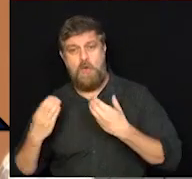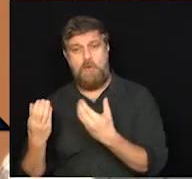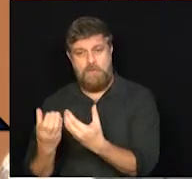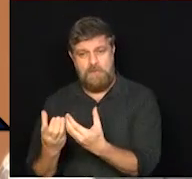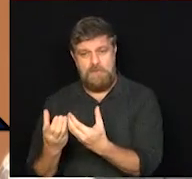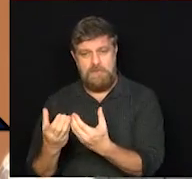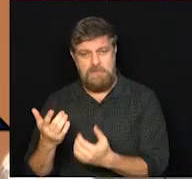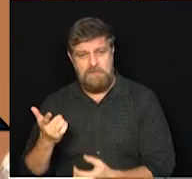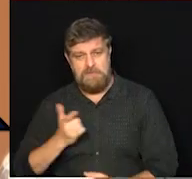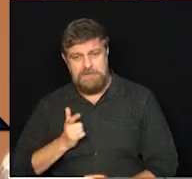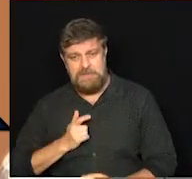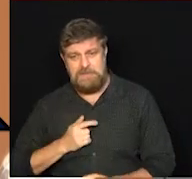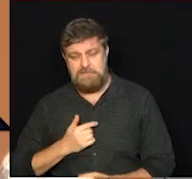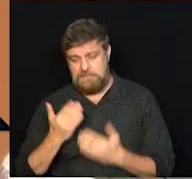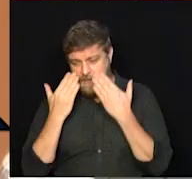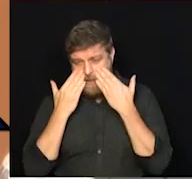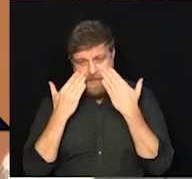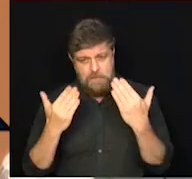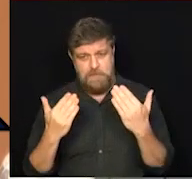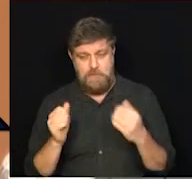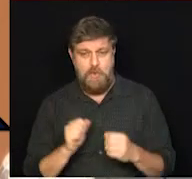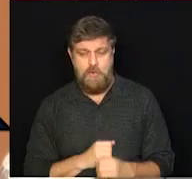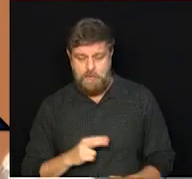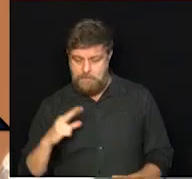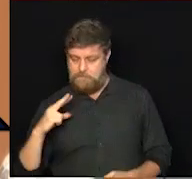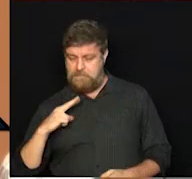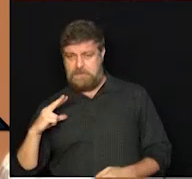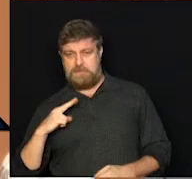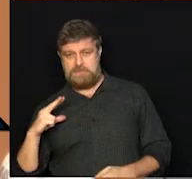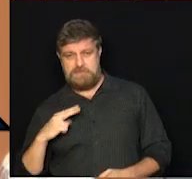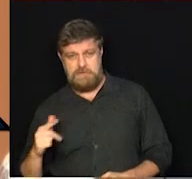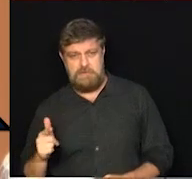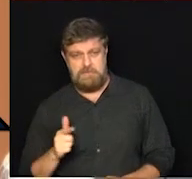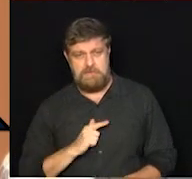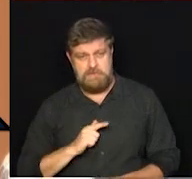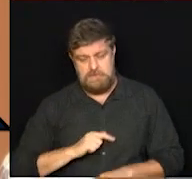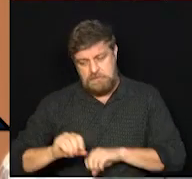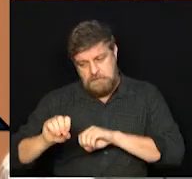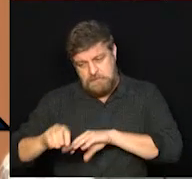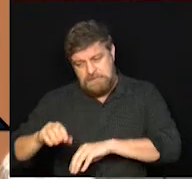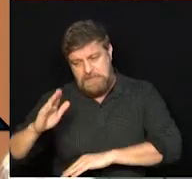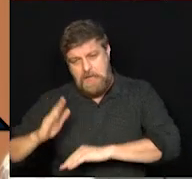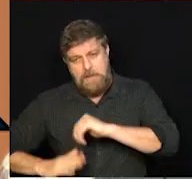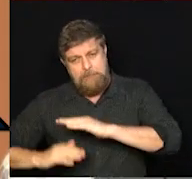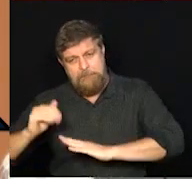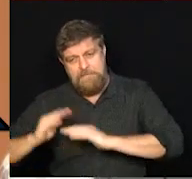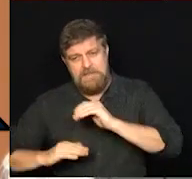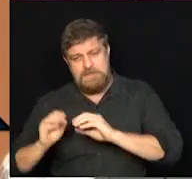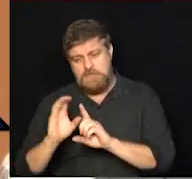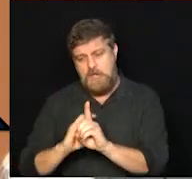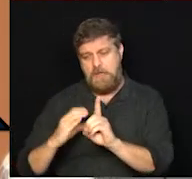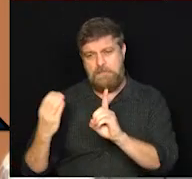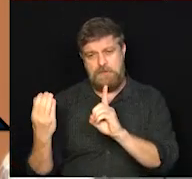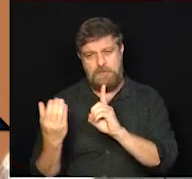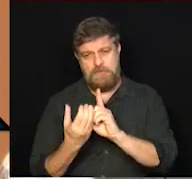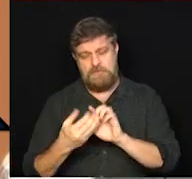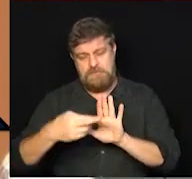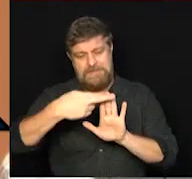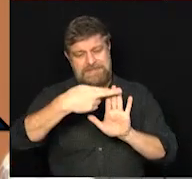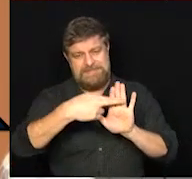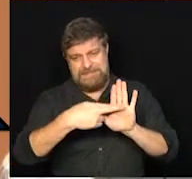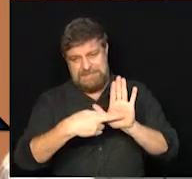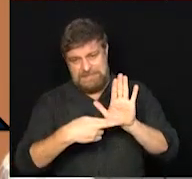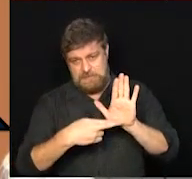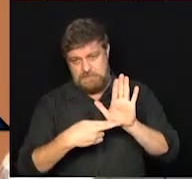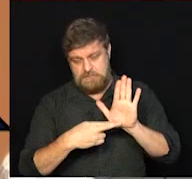tanto em público como em privado pelo ensino pela prática pelo culto e Pelos vistos